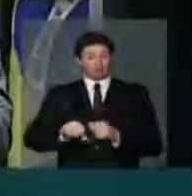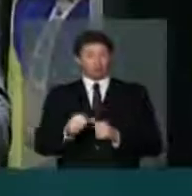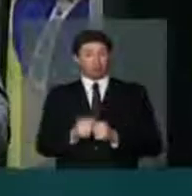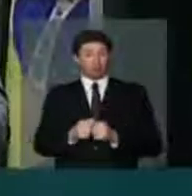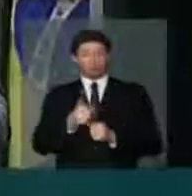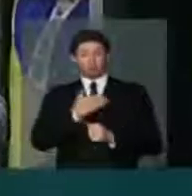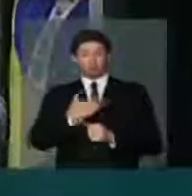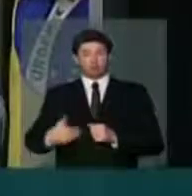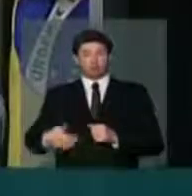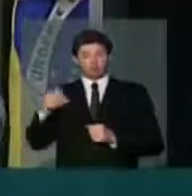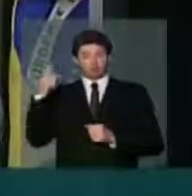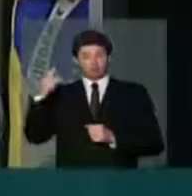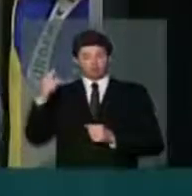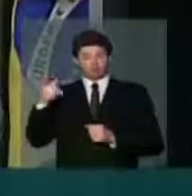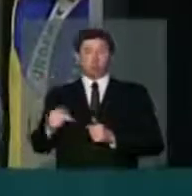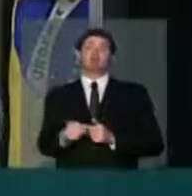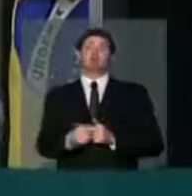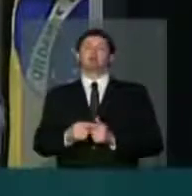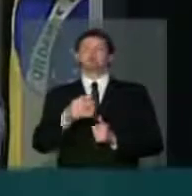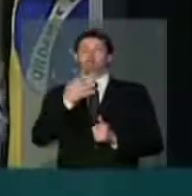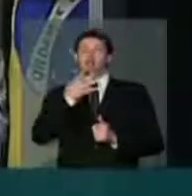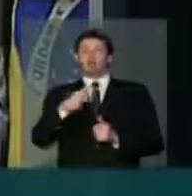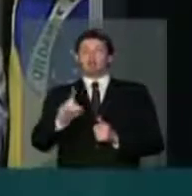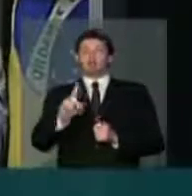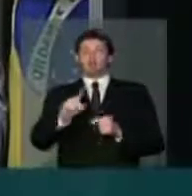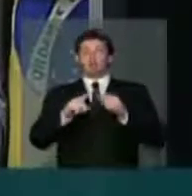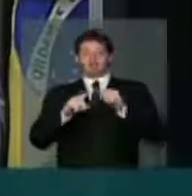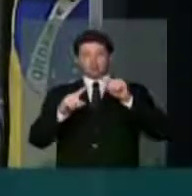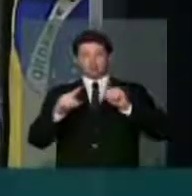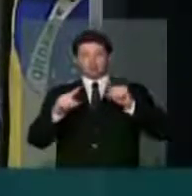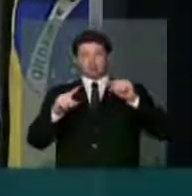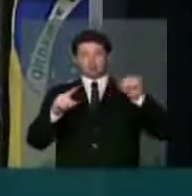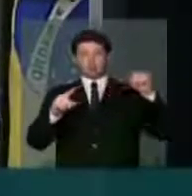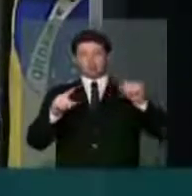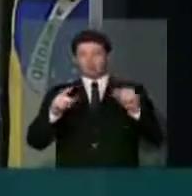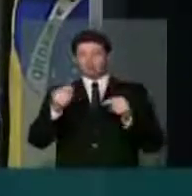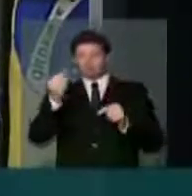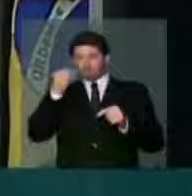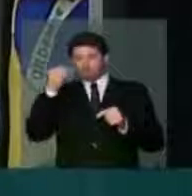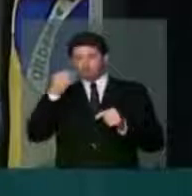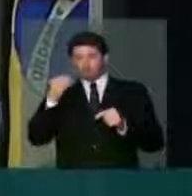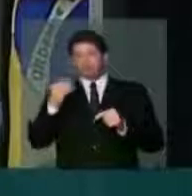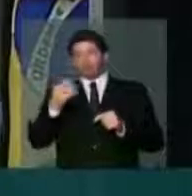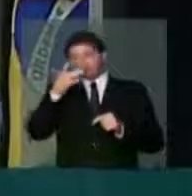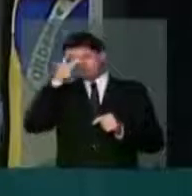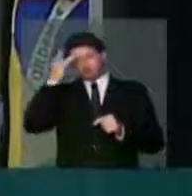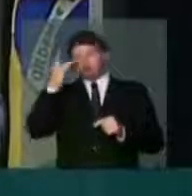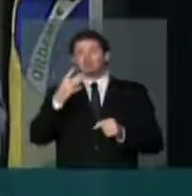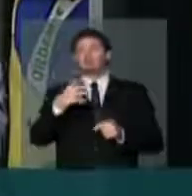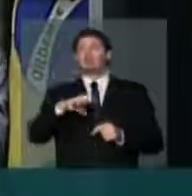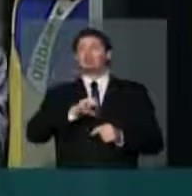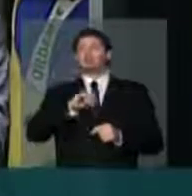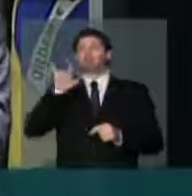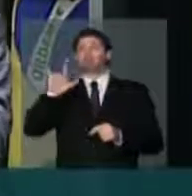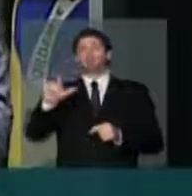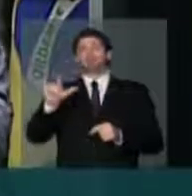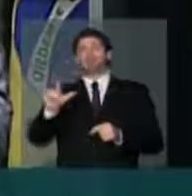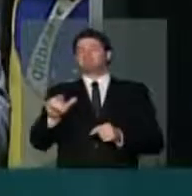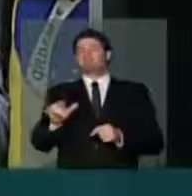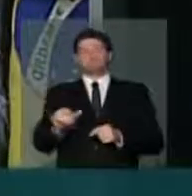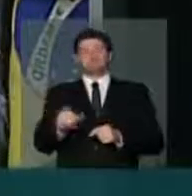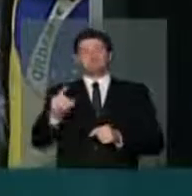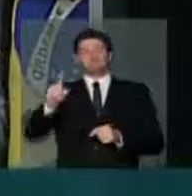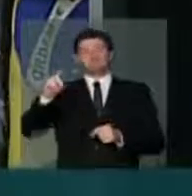seu governo não conhece índices tão baixos de popularidade desde